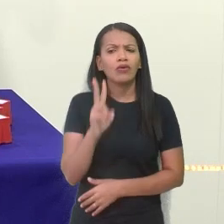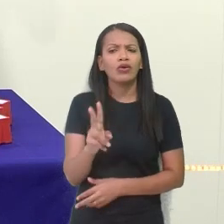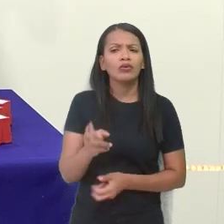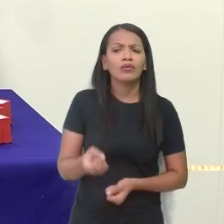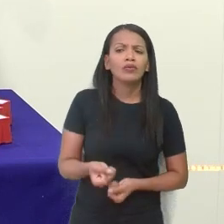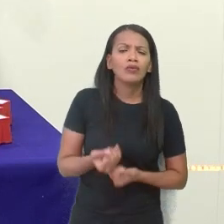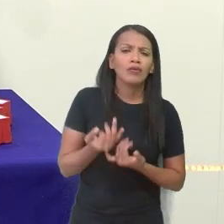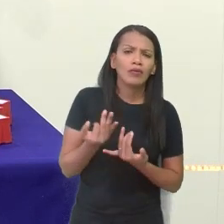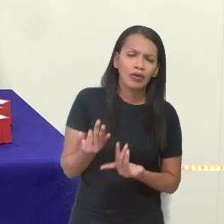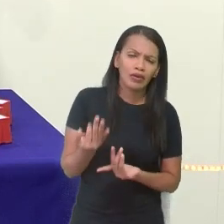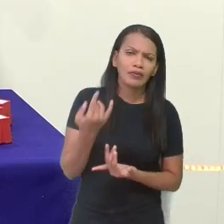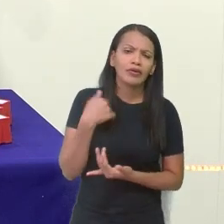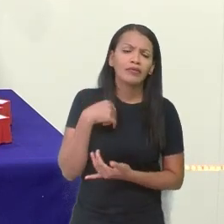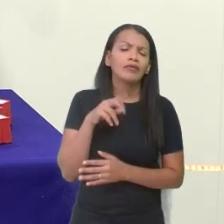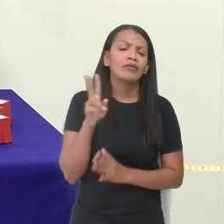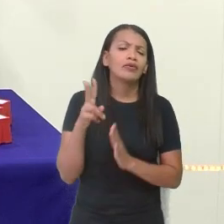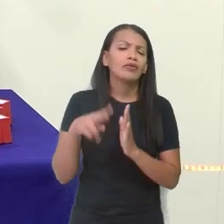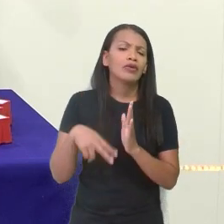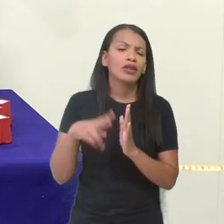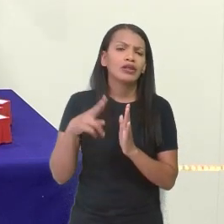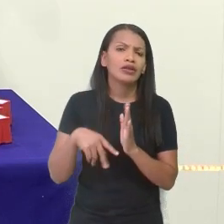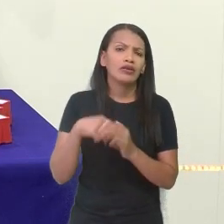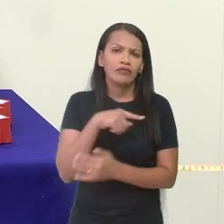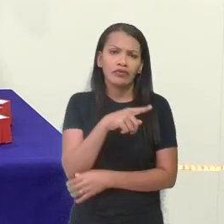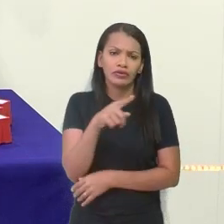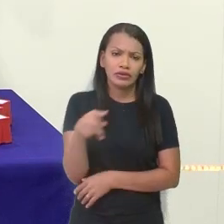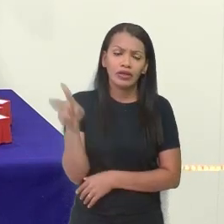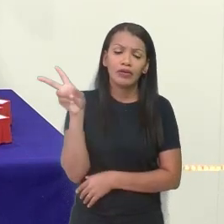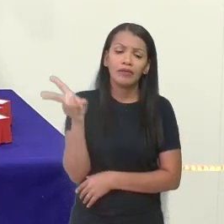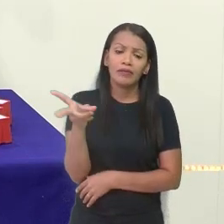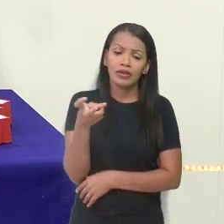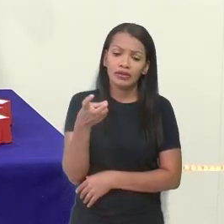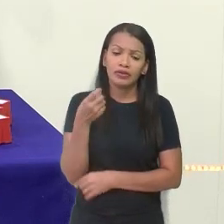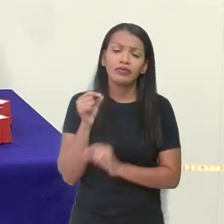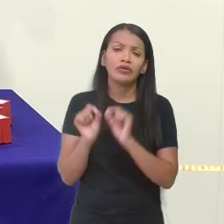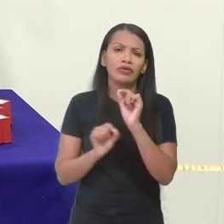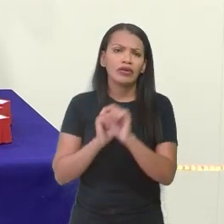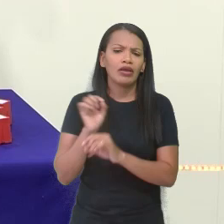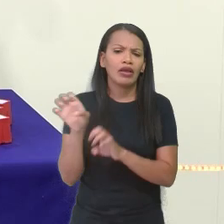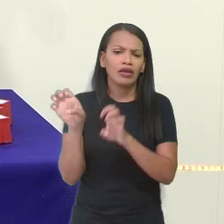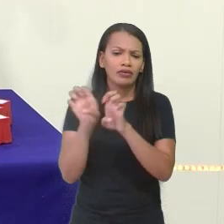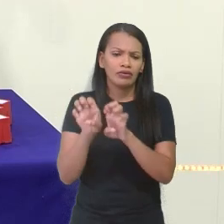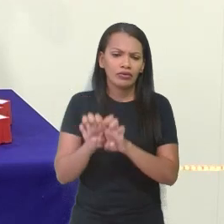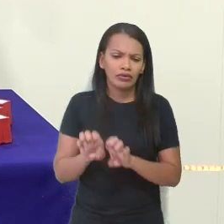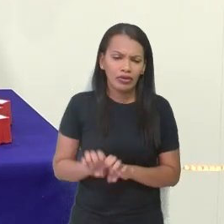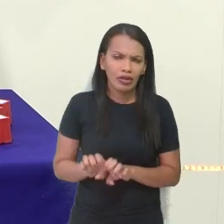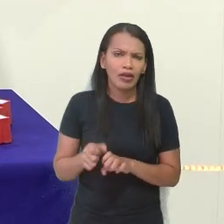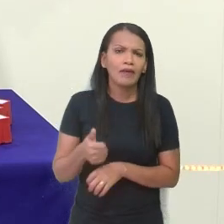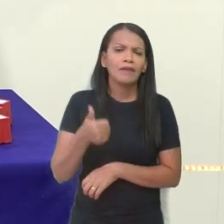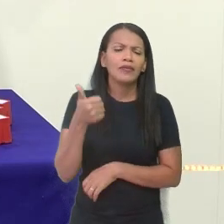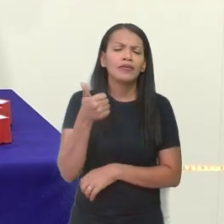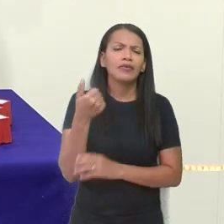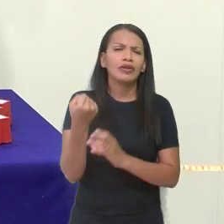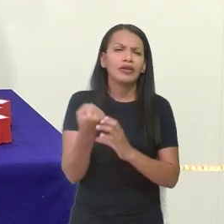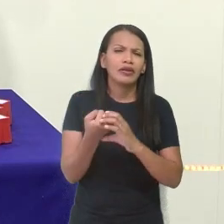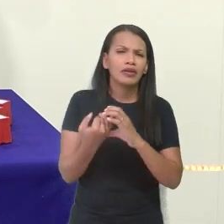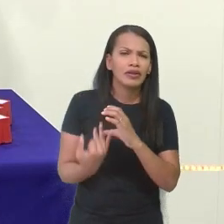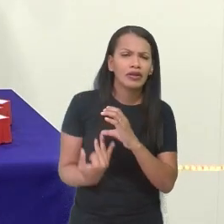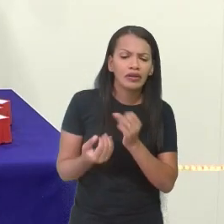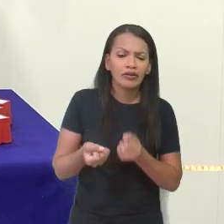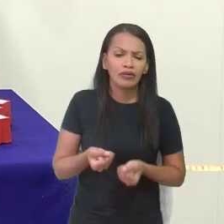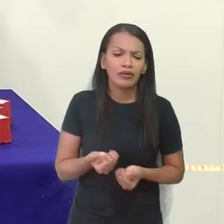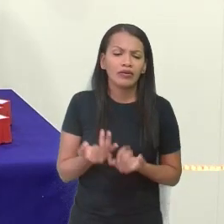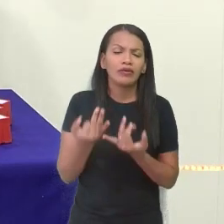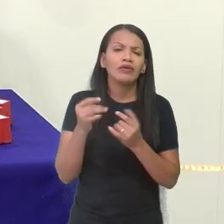poema, inclusive esse que eu li, você observa a estrutura dele. É a primeira característica do